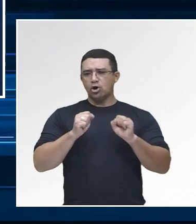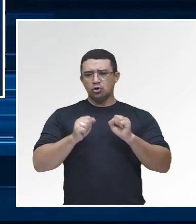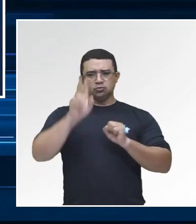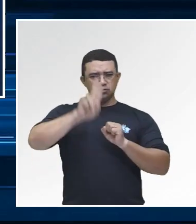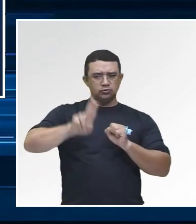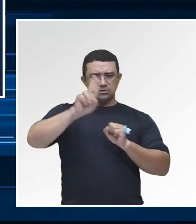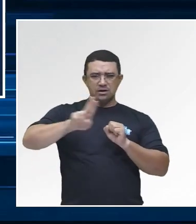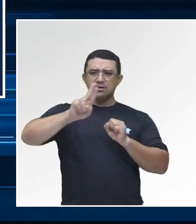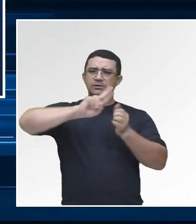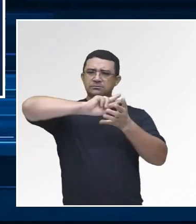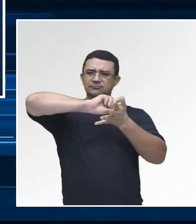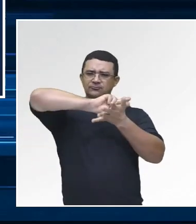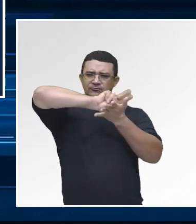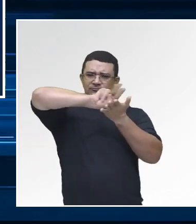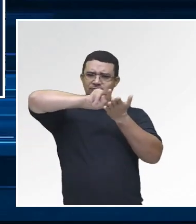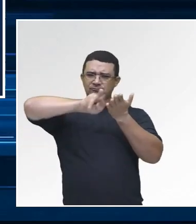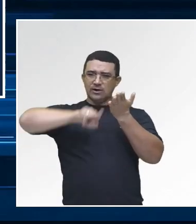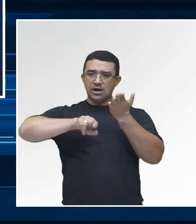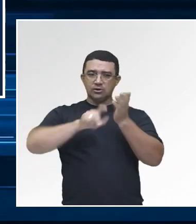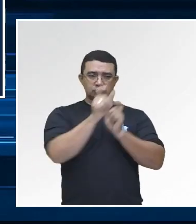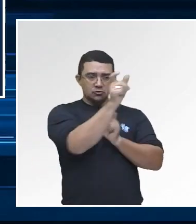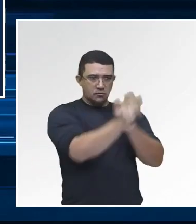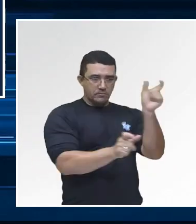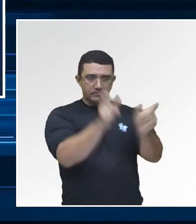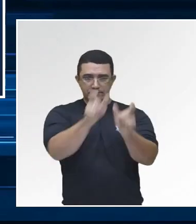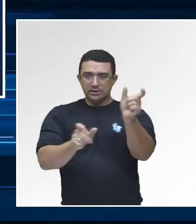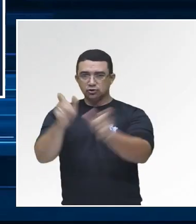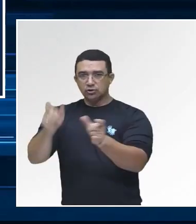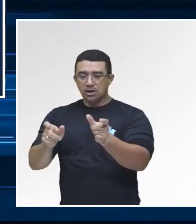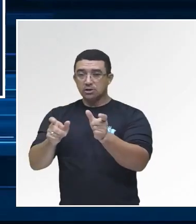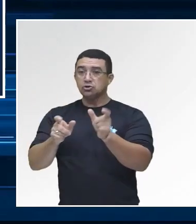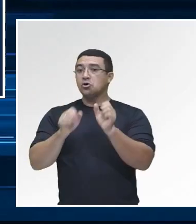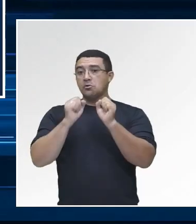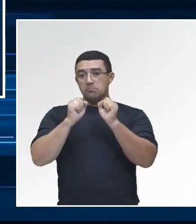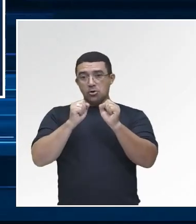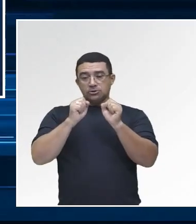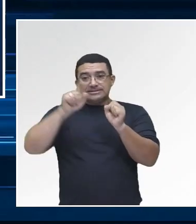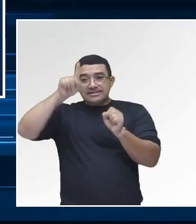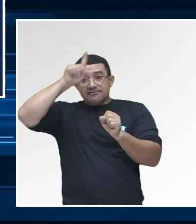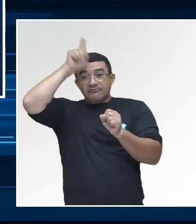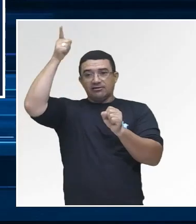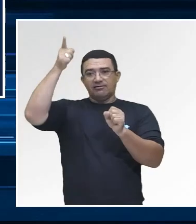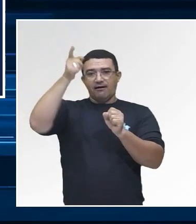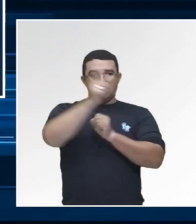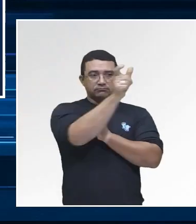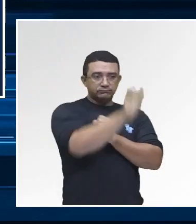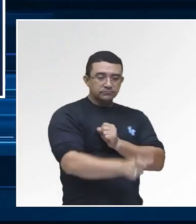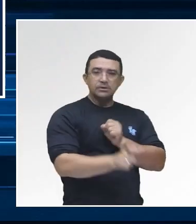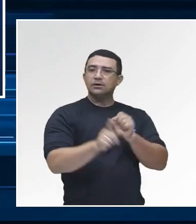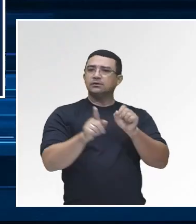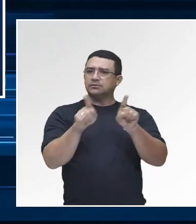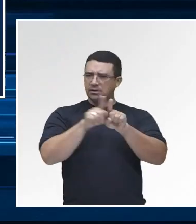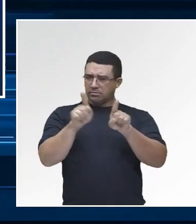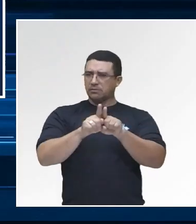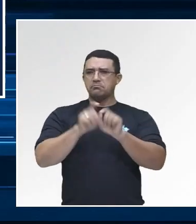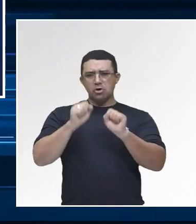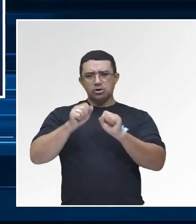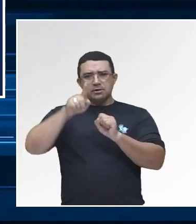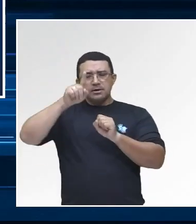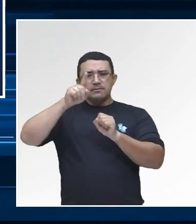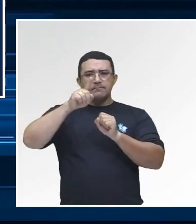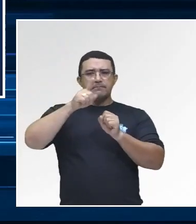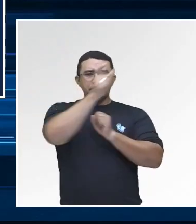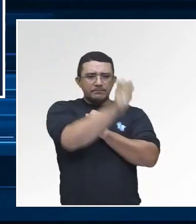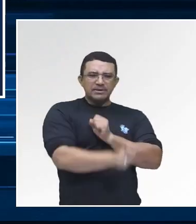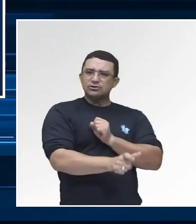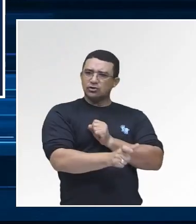vários personagens, como mostro aí, pode ser personagens fictícios, pode ser personagem da vida real. Então, quem